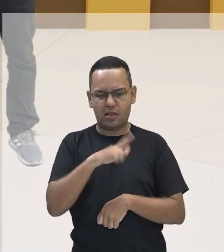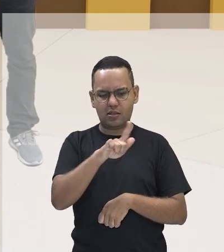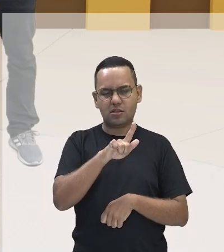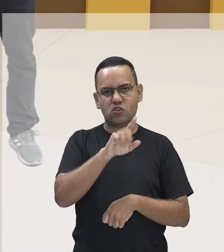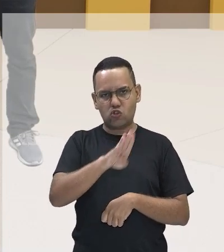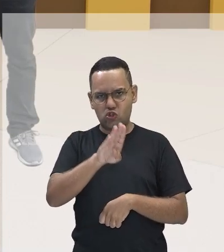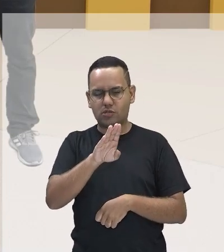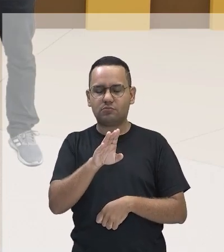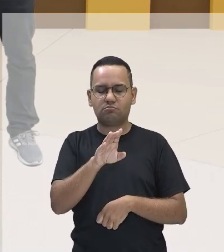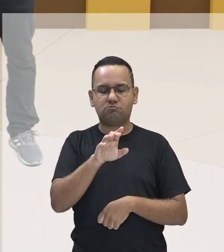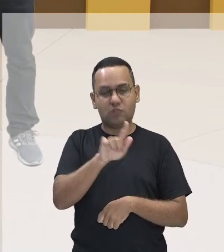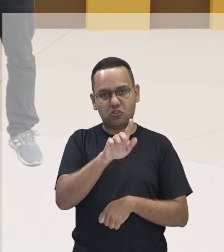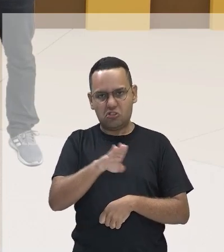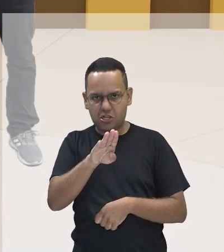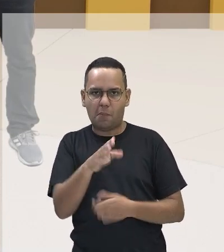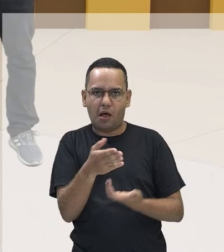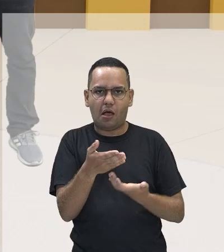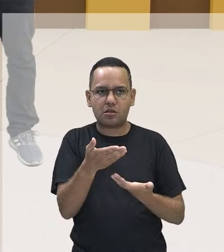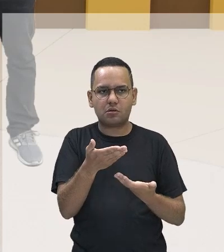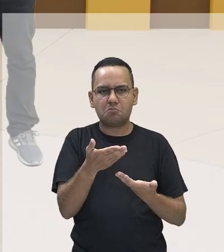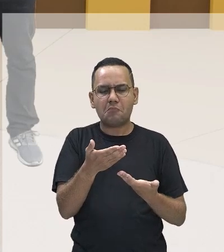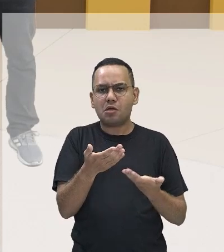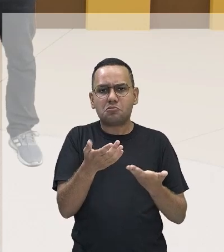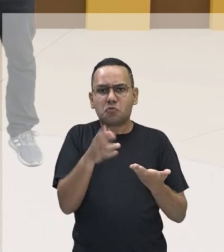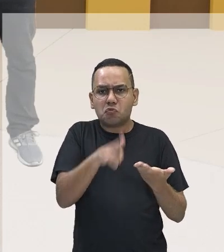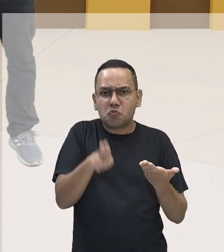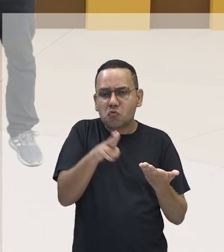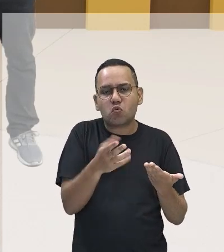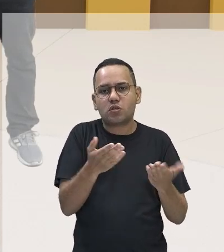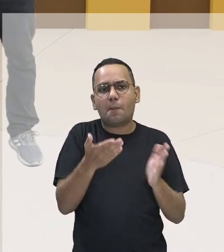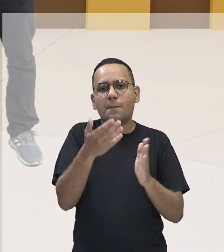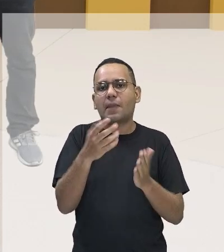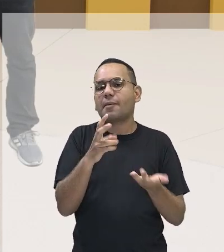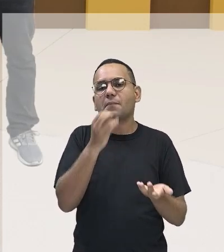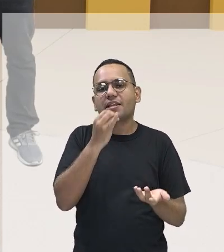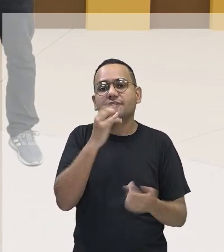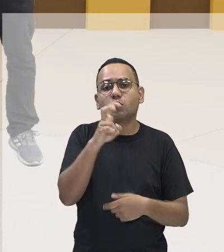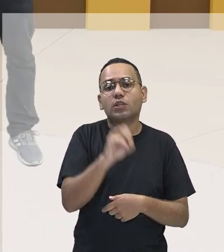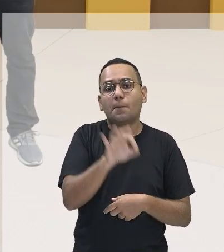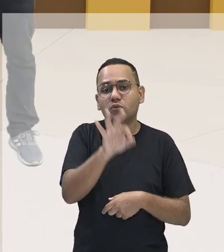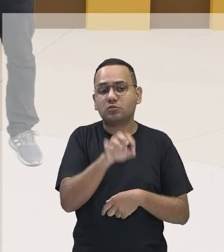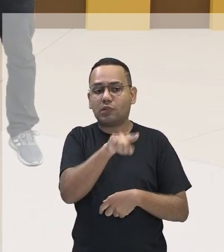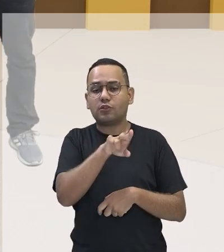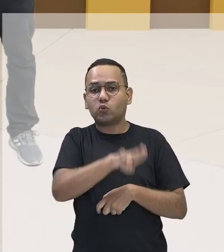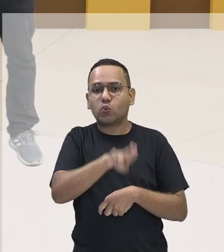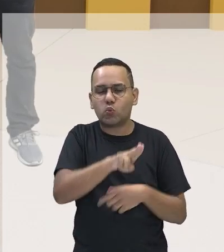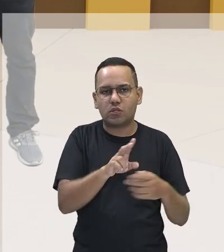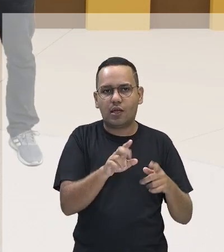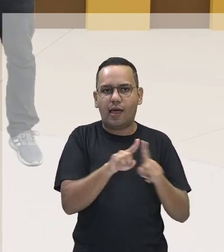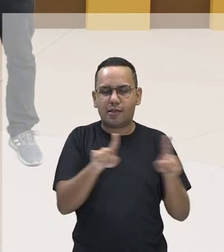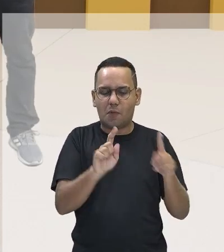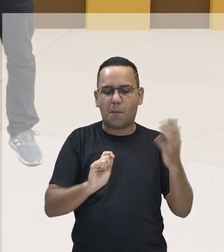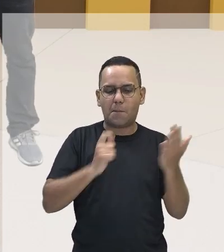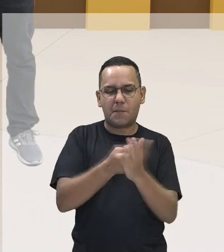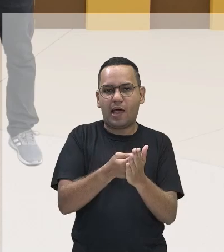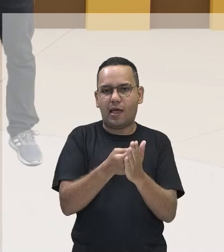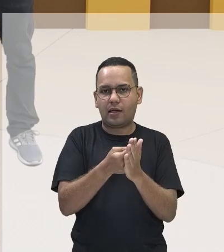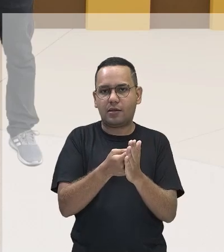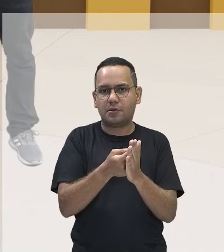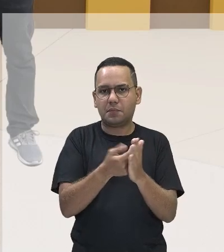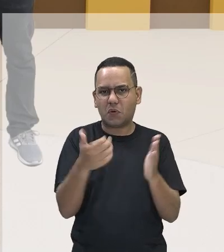a gente não usa nem a metade e acaba que a gente excede ali por pagar um valor mais alto, sem muita necessidade,